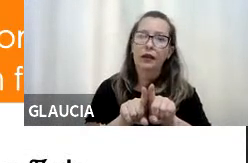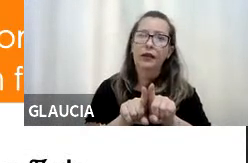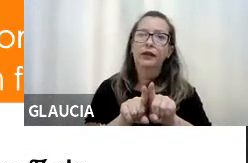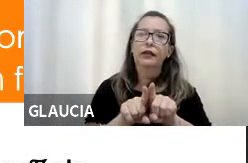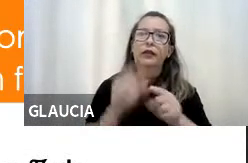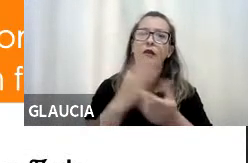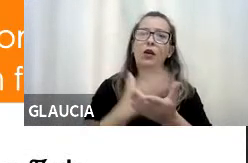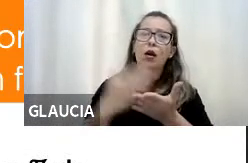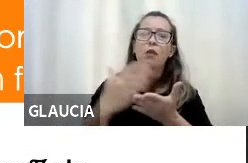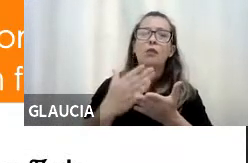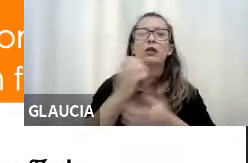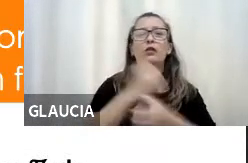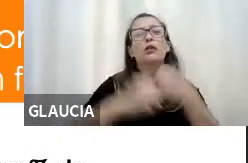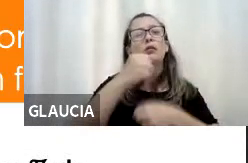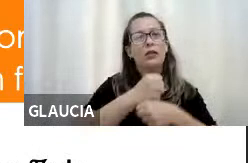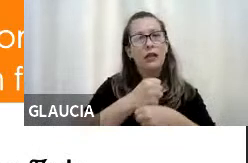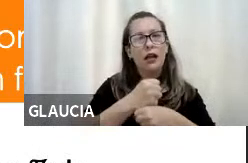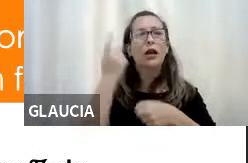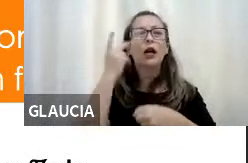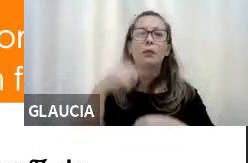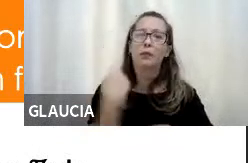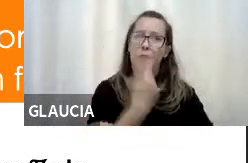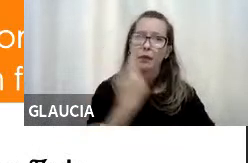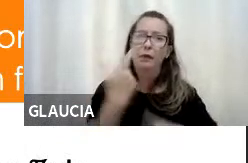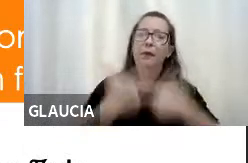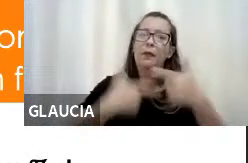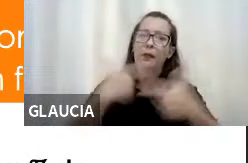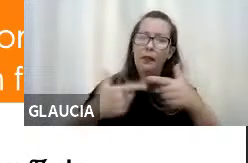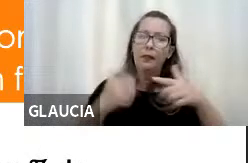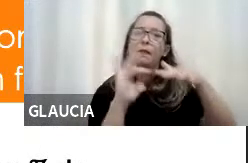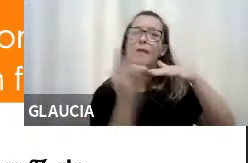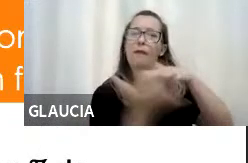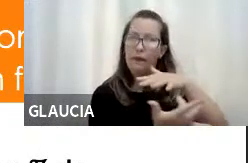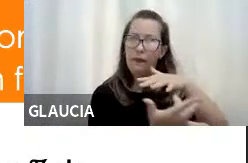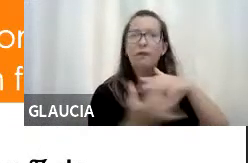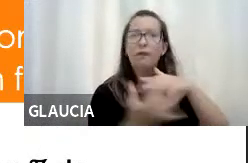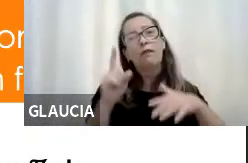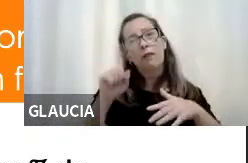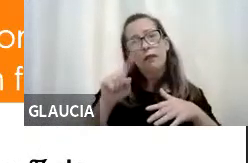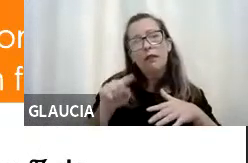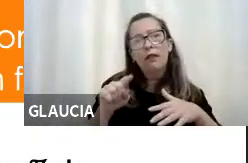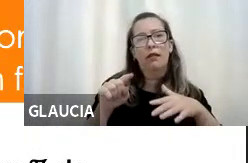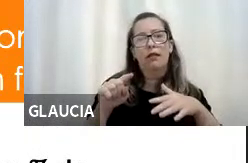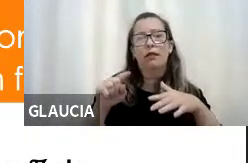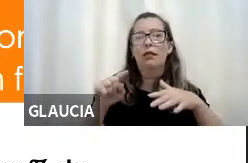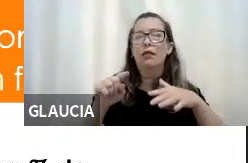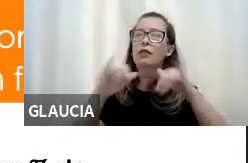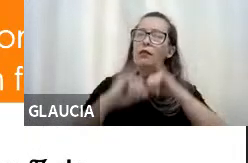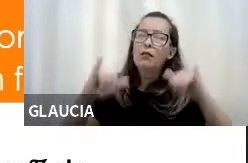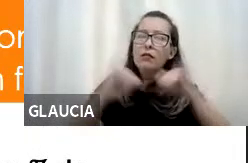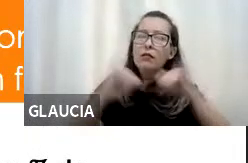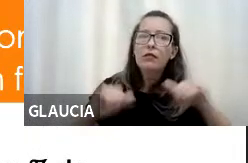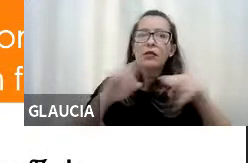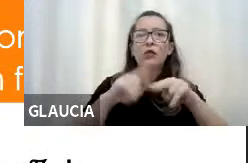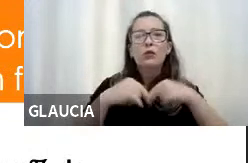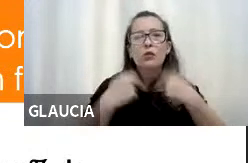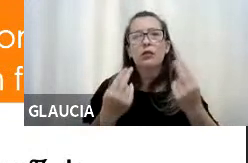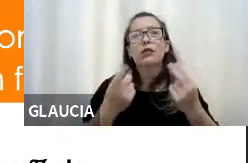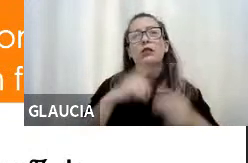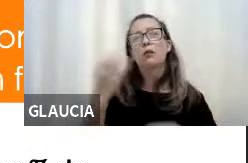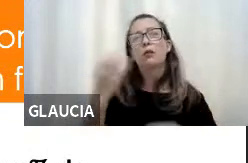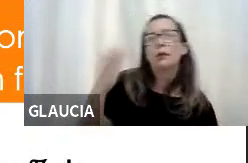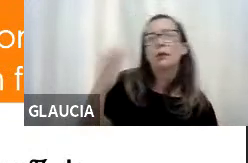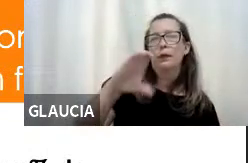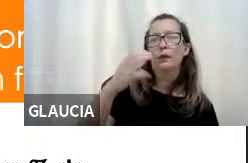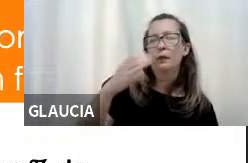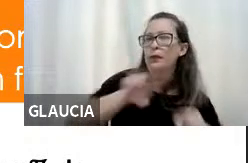desde o início do ano passado para a gente trabalhar nas redes sociais. E sem mensagem, porque são posts de várias